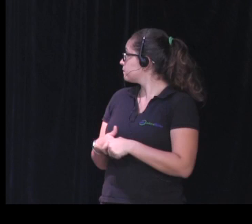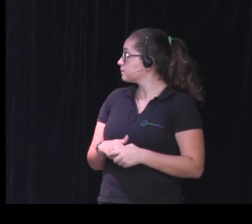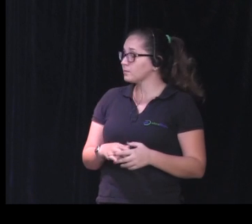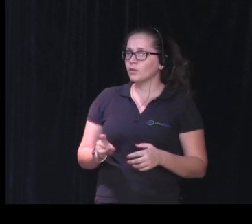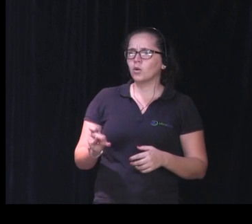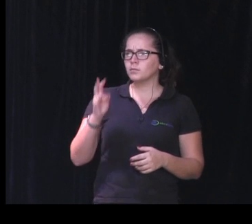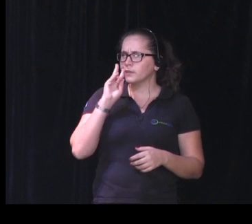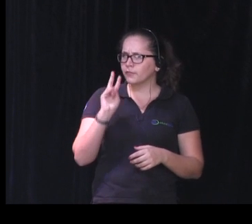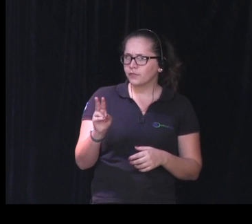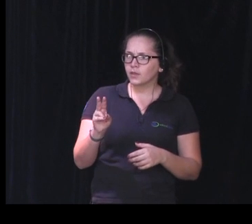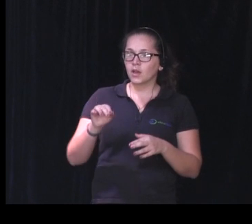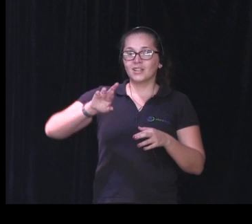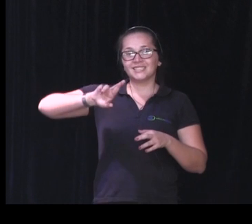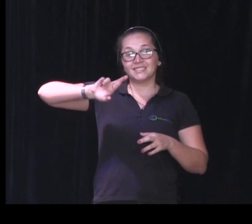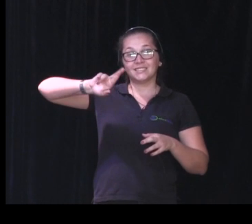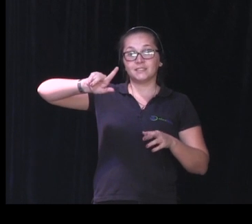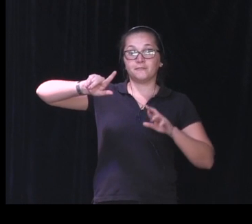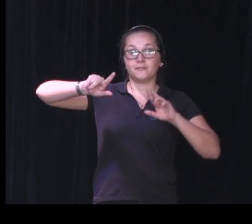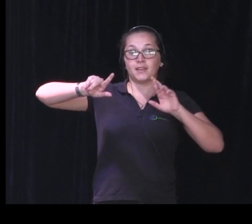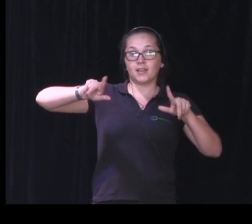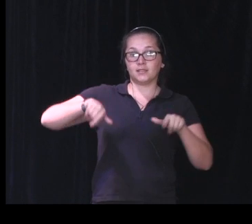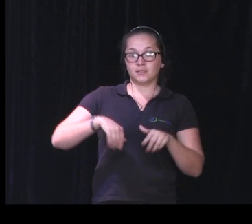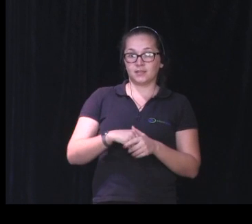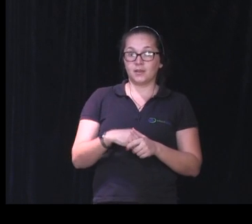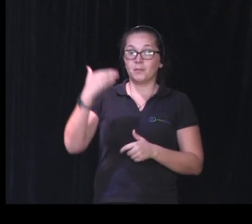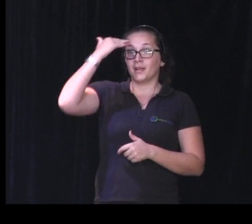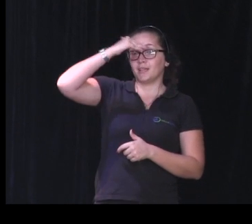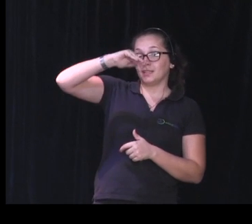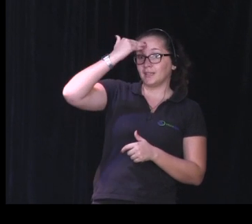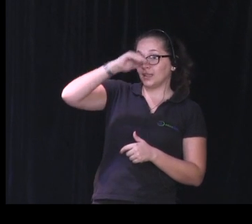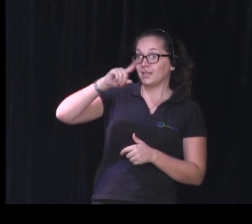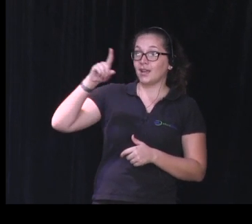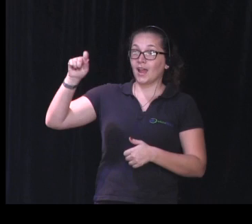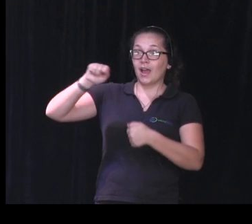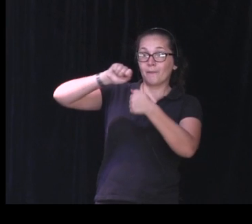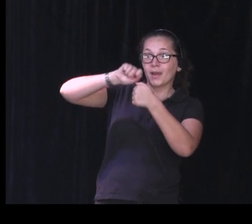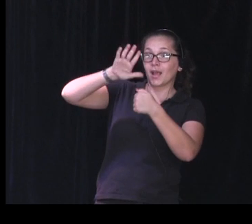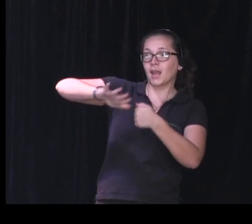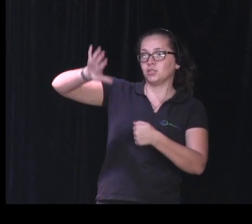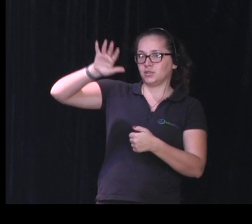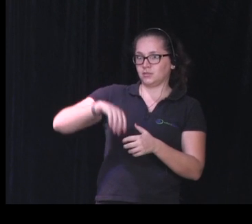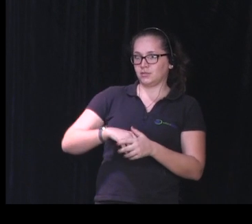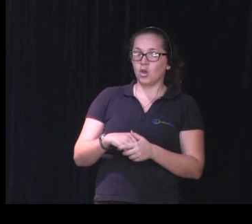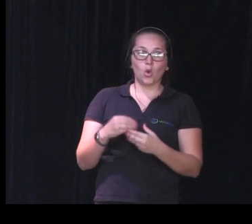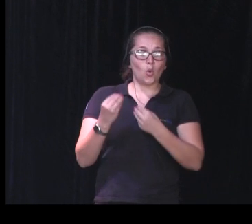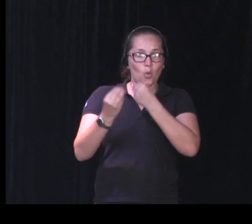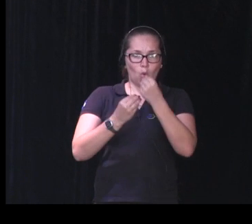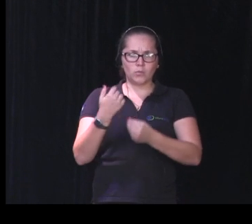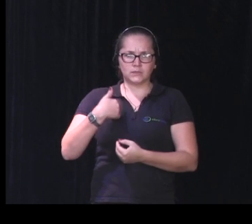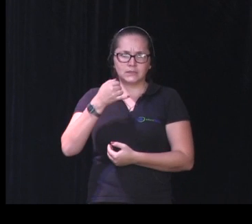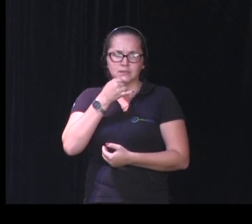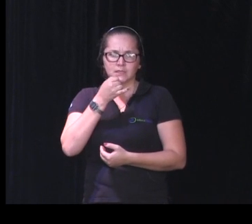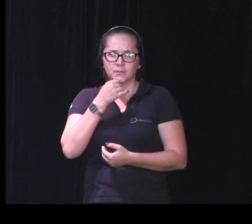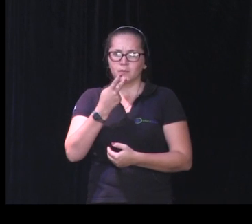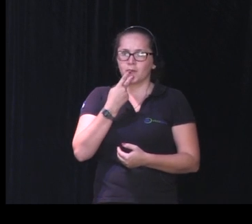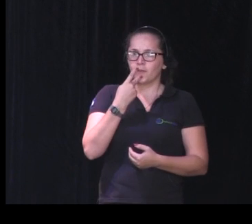ver que começa a haver uma diferença para entender a América